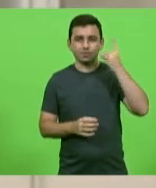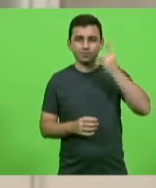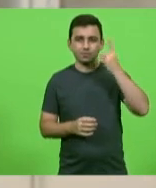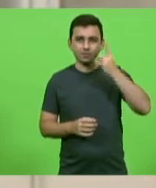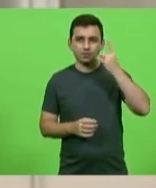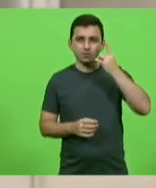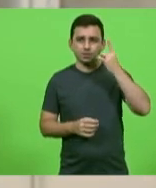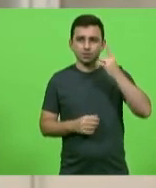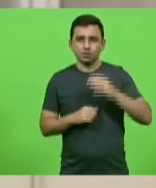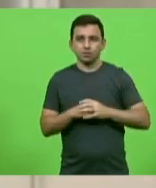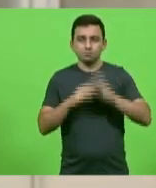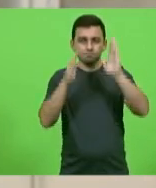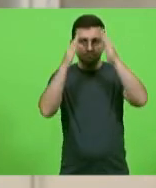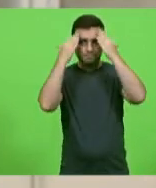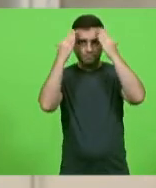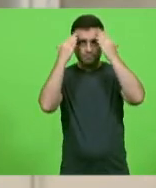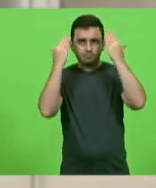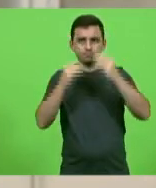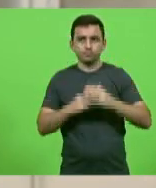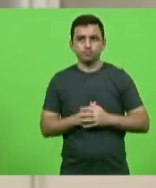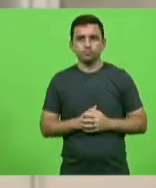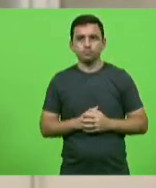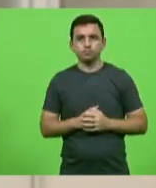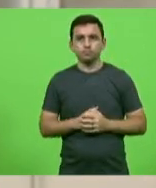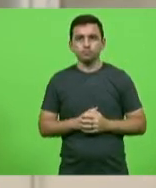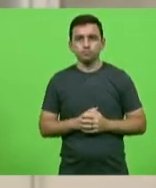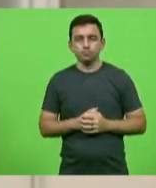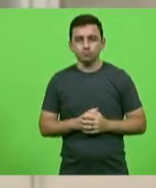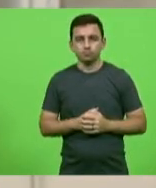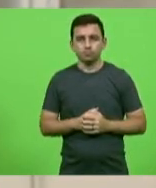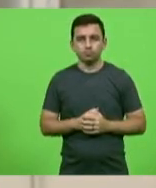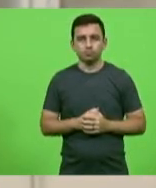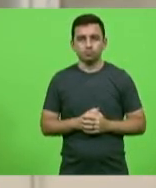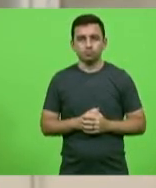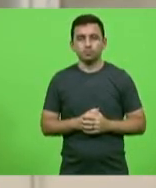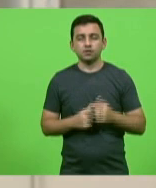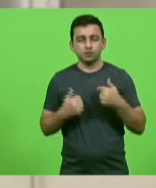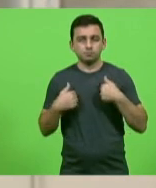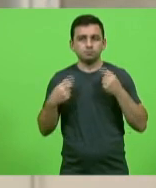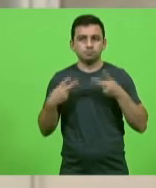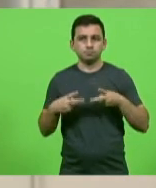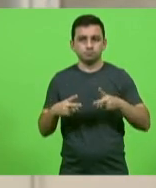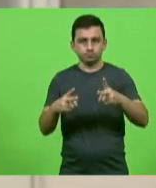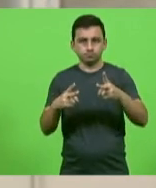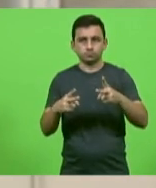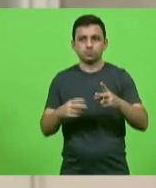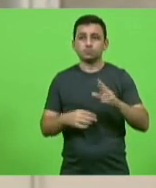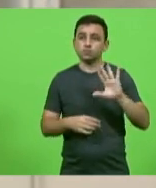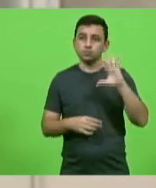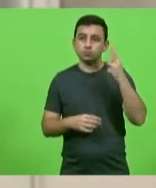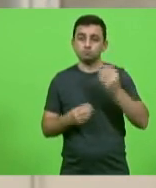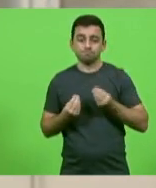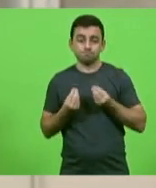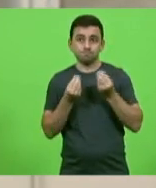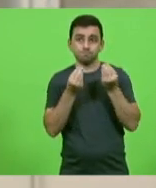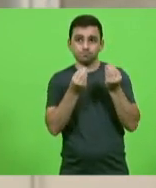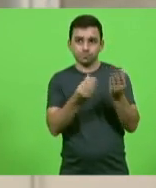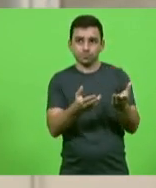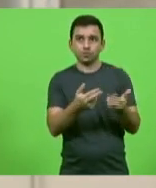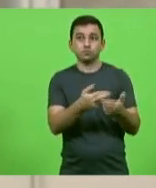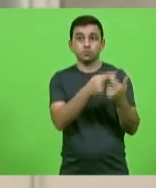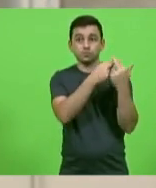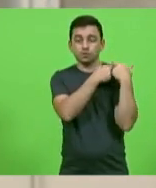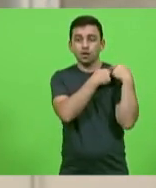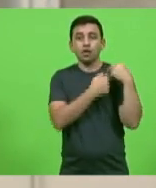Deputado José Milton Scheffer não consigo ouvir a delegação legal